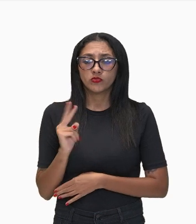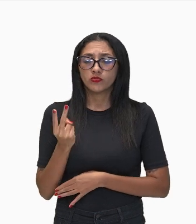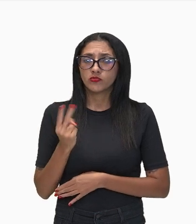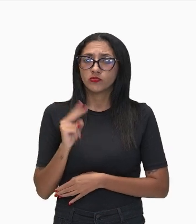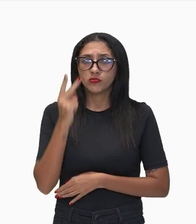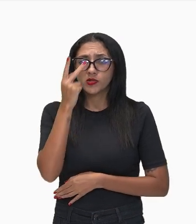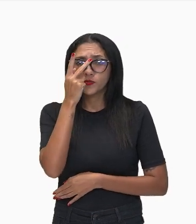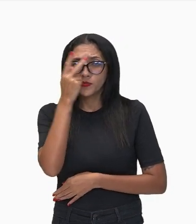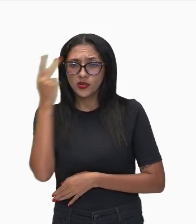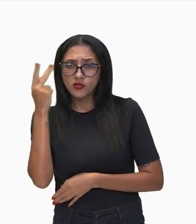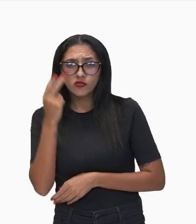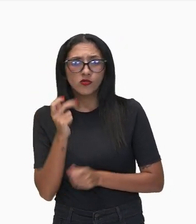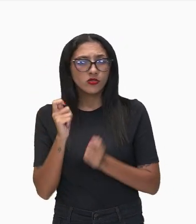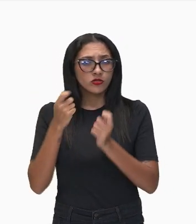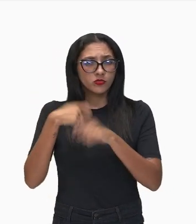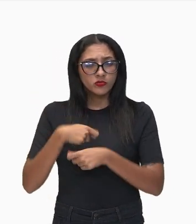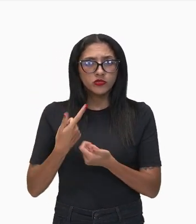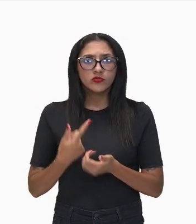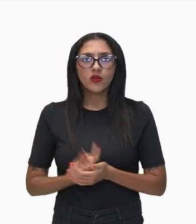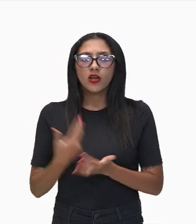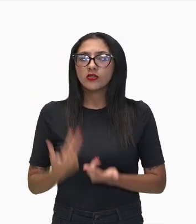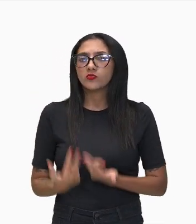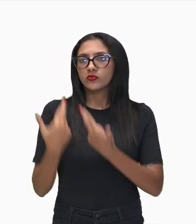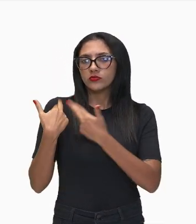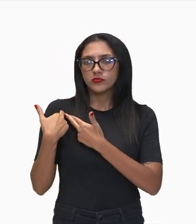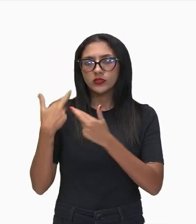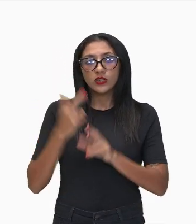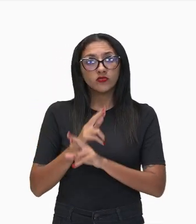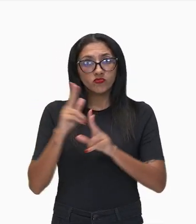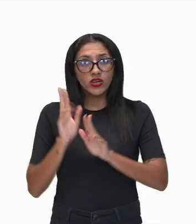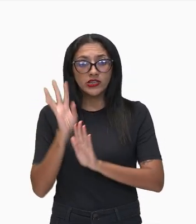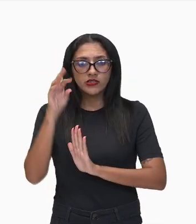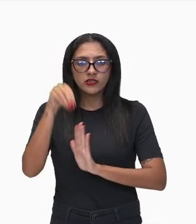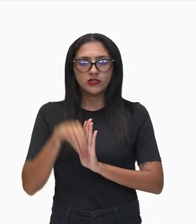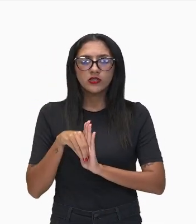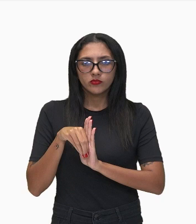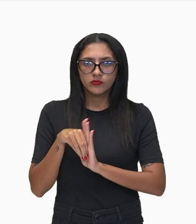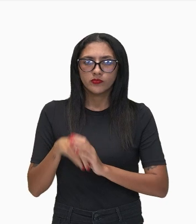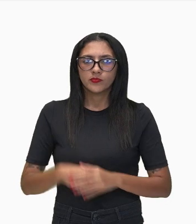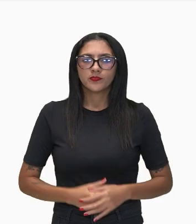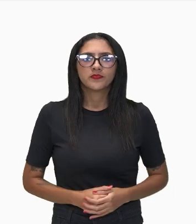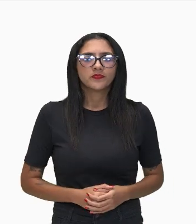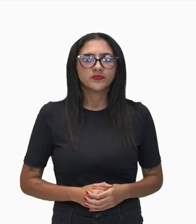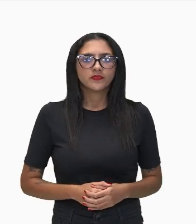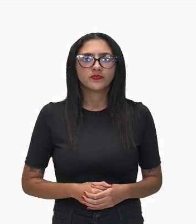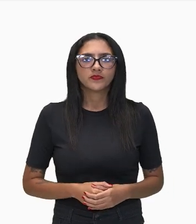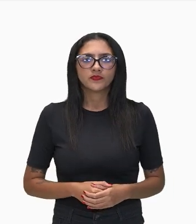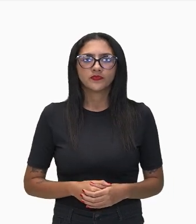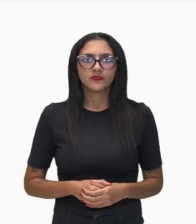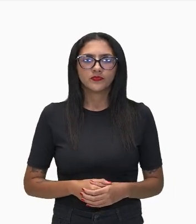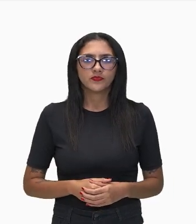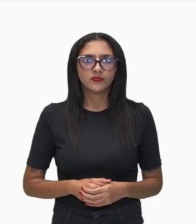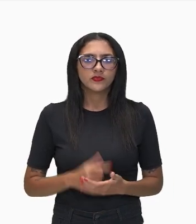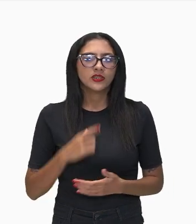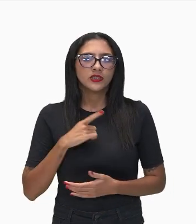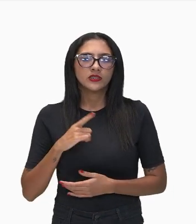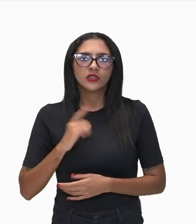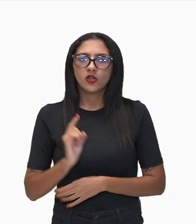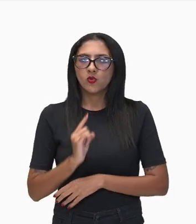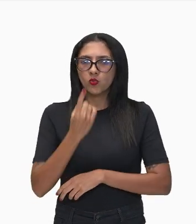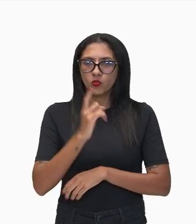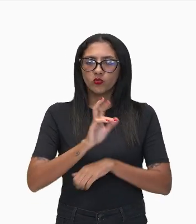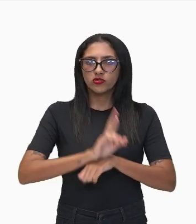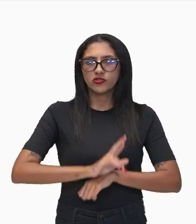diferentes, né, tendo funções aí dentro de uma república parlamentar. nós vamos ter um chefe de